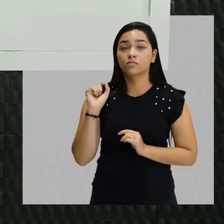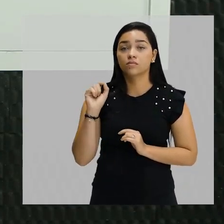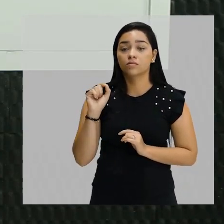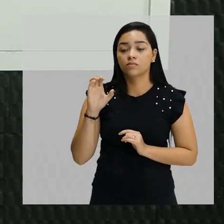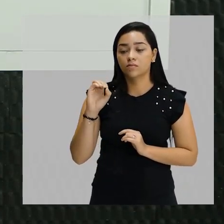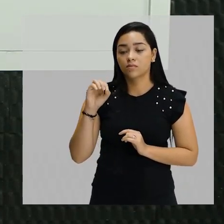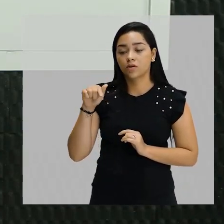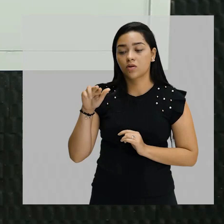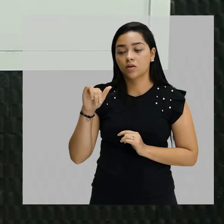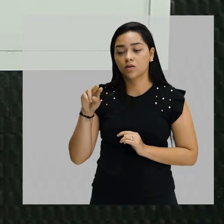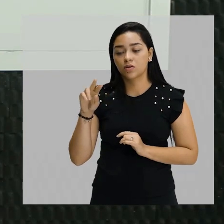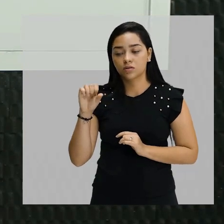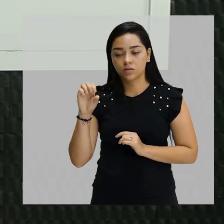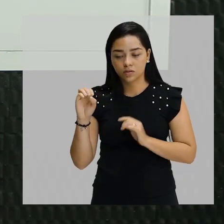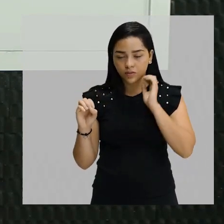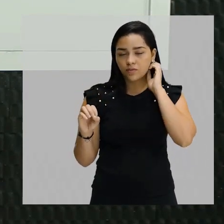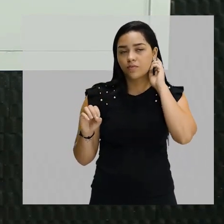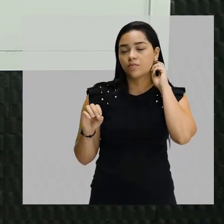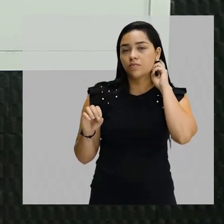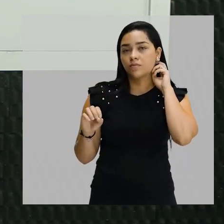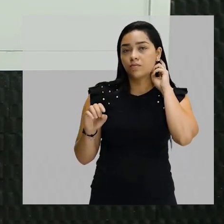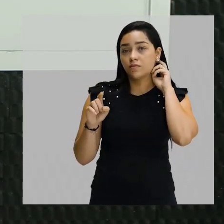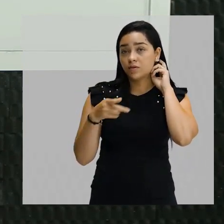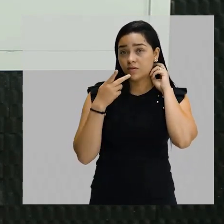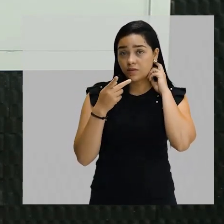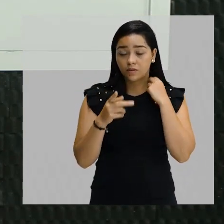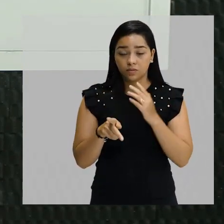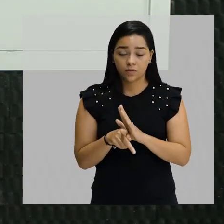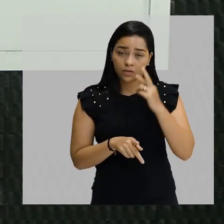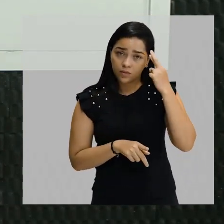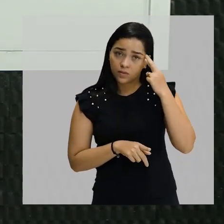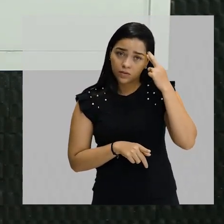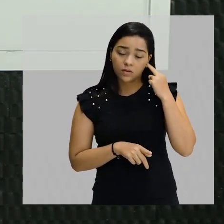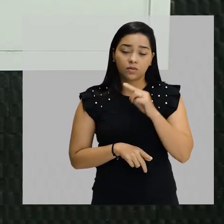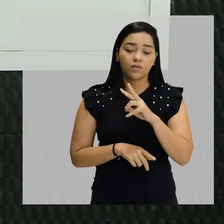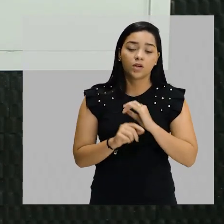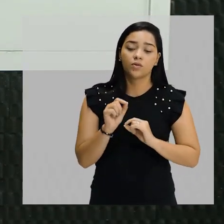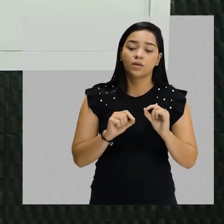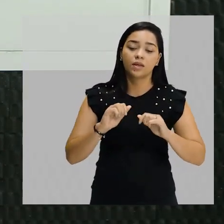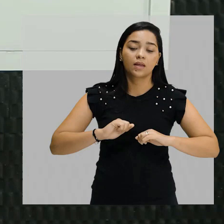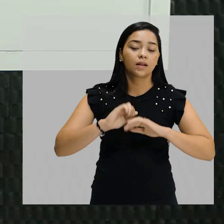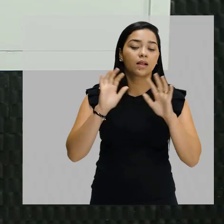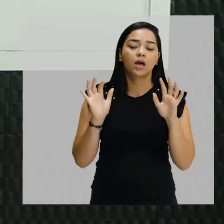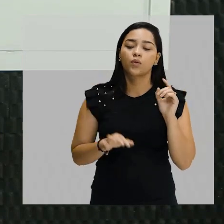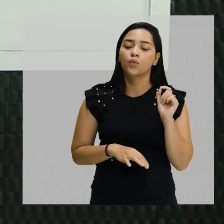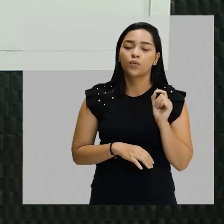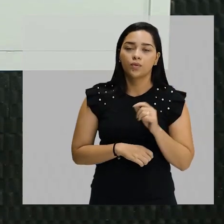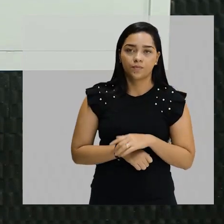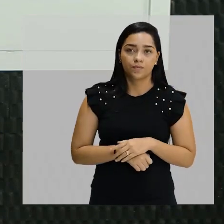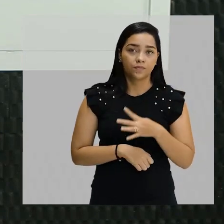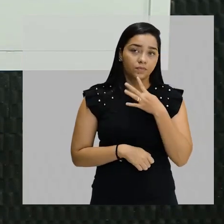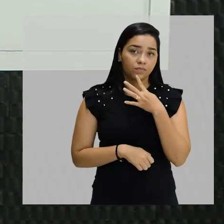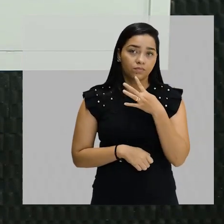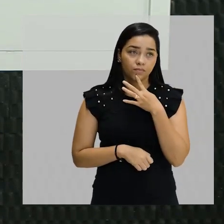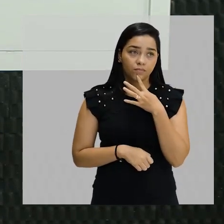conhecido chamado cognoscível Olha só quando você está falando no racionalismo ele vai deixar muito claro o que que o